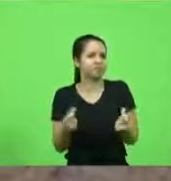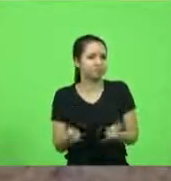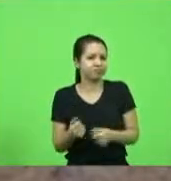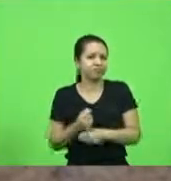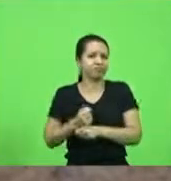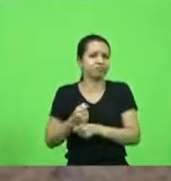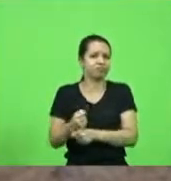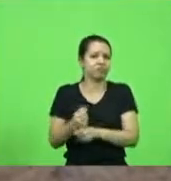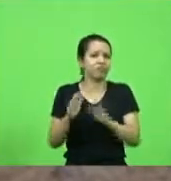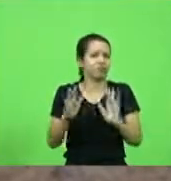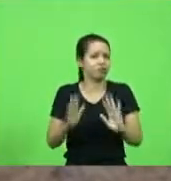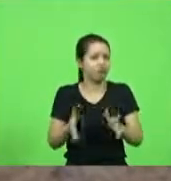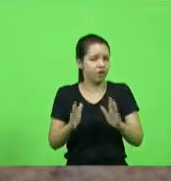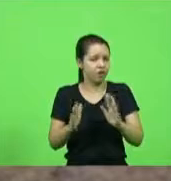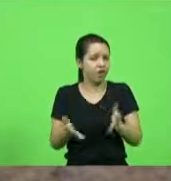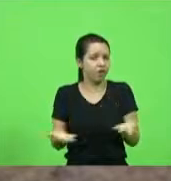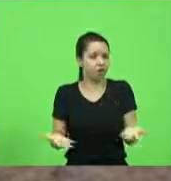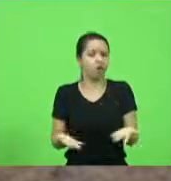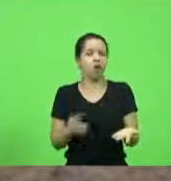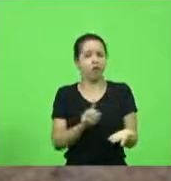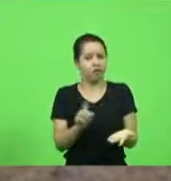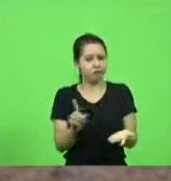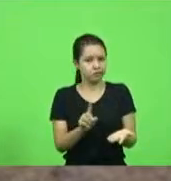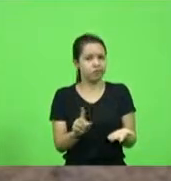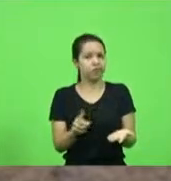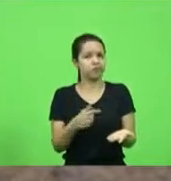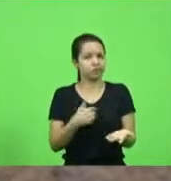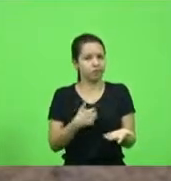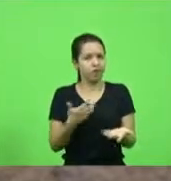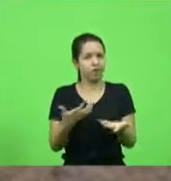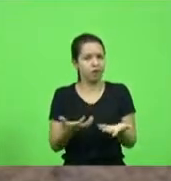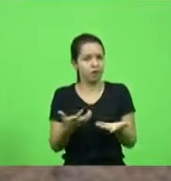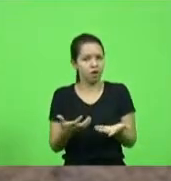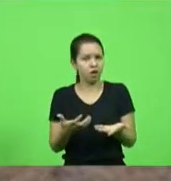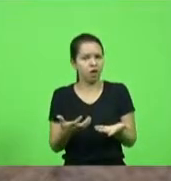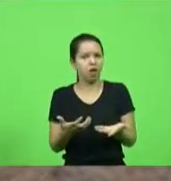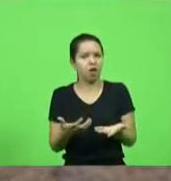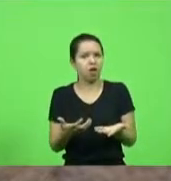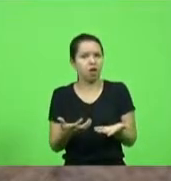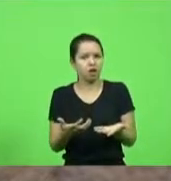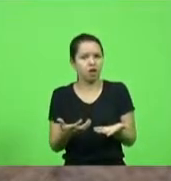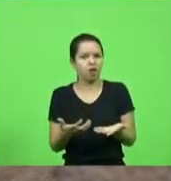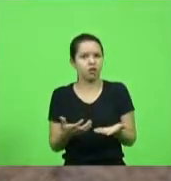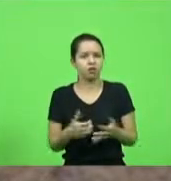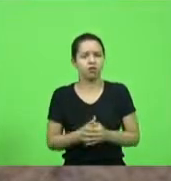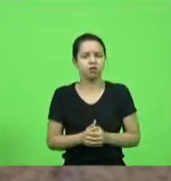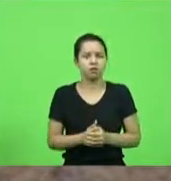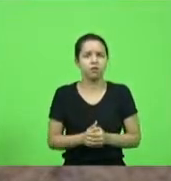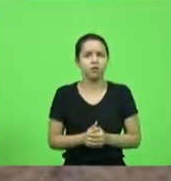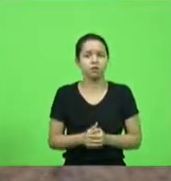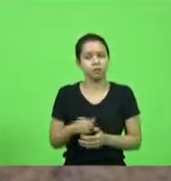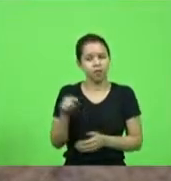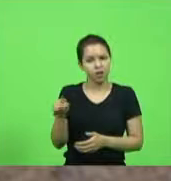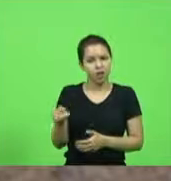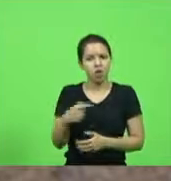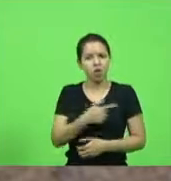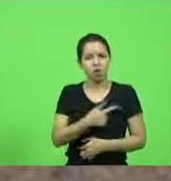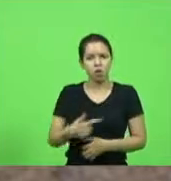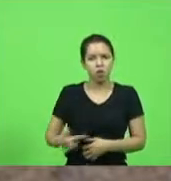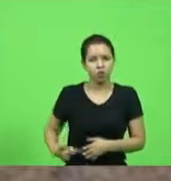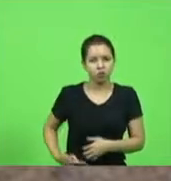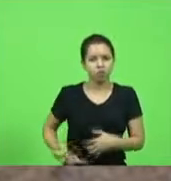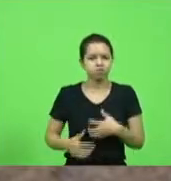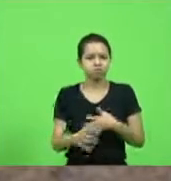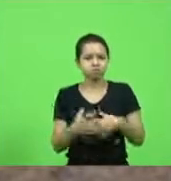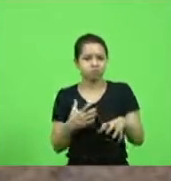hoje. É, esperamos que o governo federal se sensibilize realmente e que aquela obra, para pelo